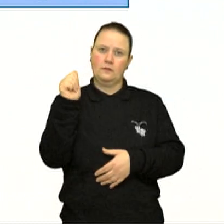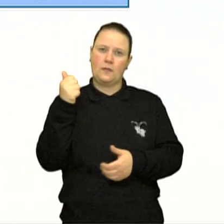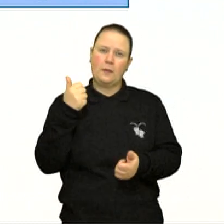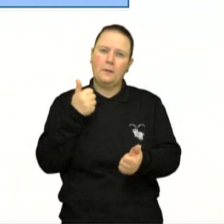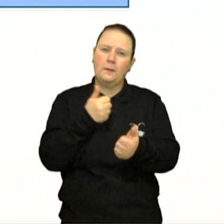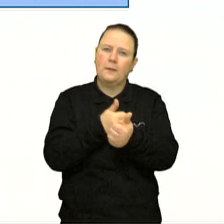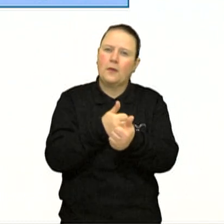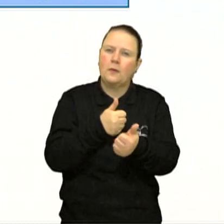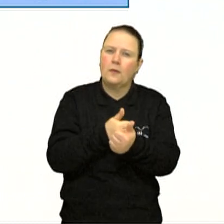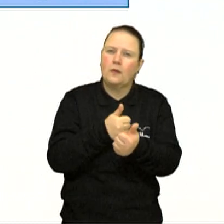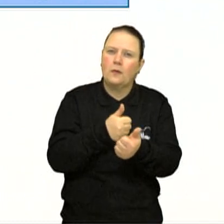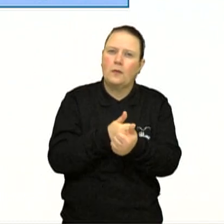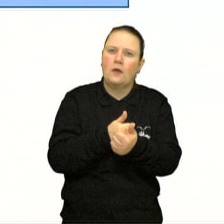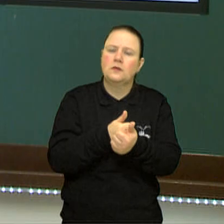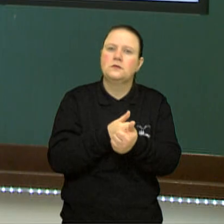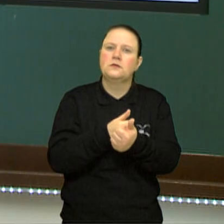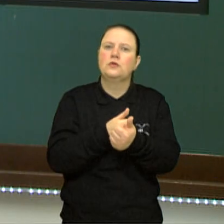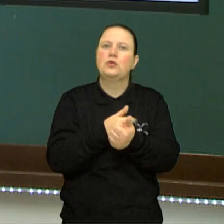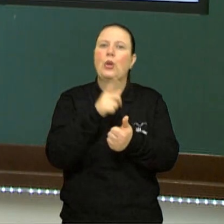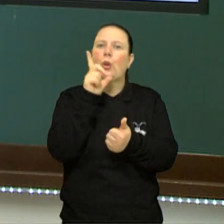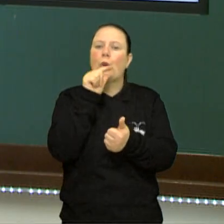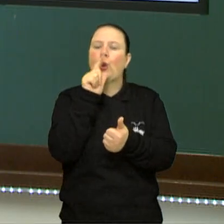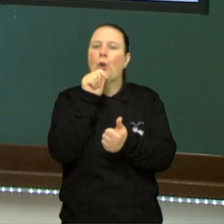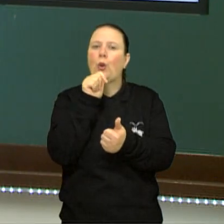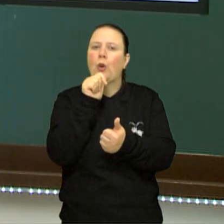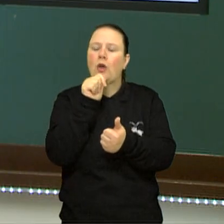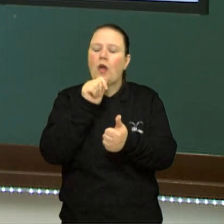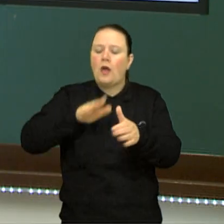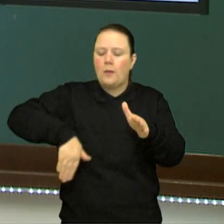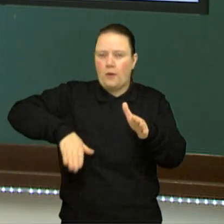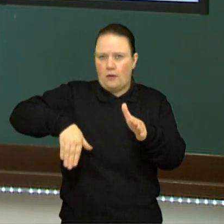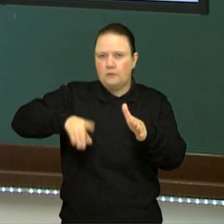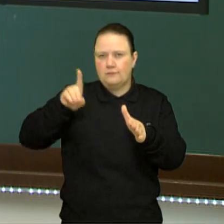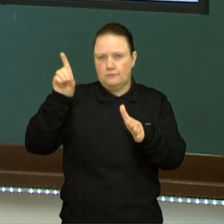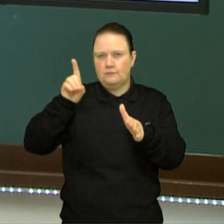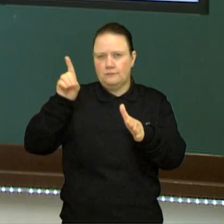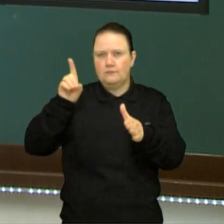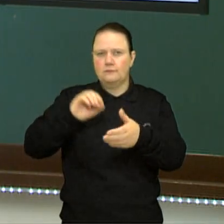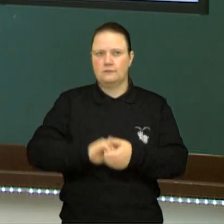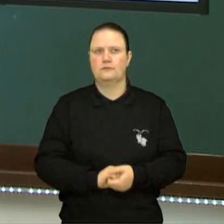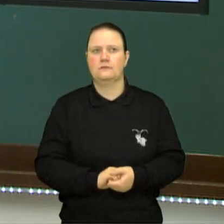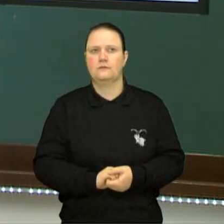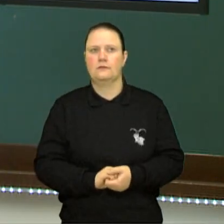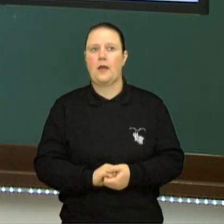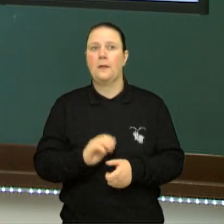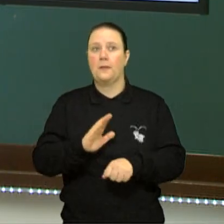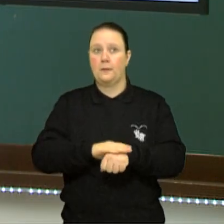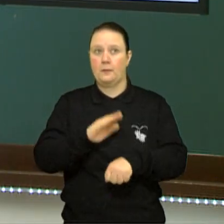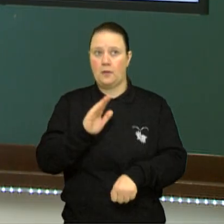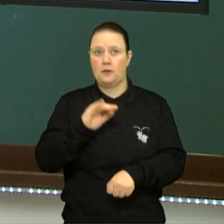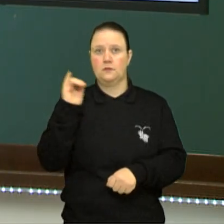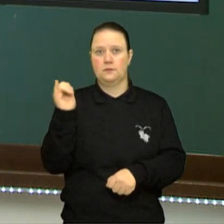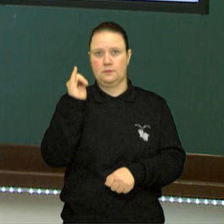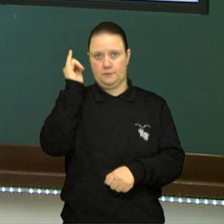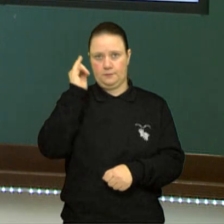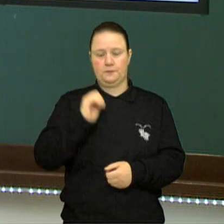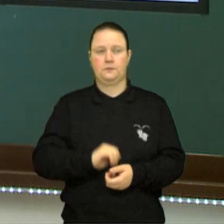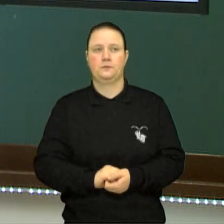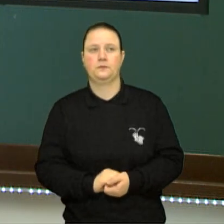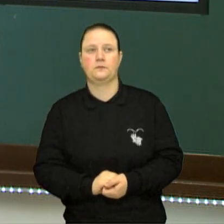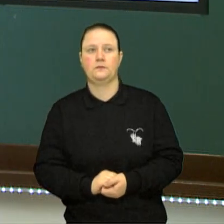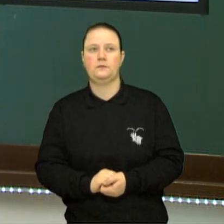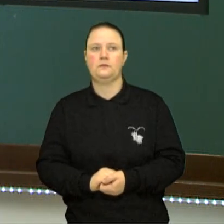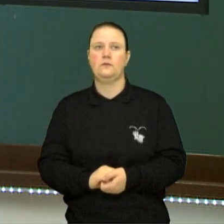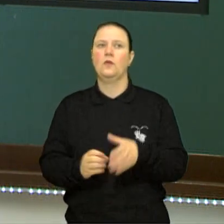mais ou menos, ao litoral ali da Península Arábica, tá? E ela é a cidade mais importante para o Islã. E o